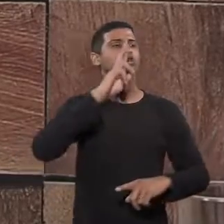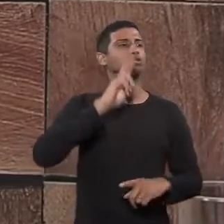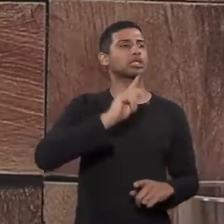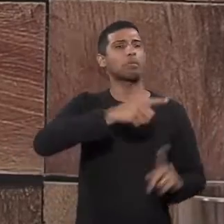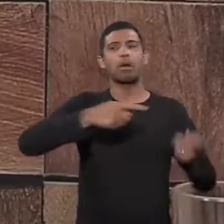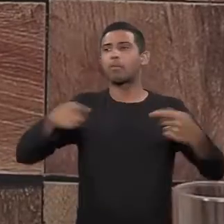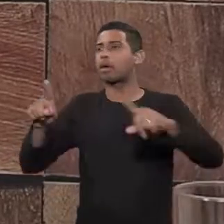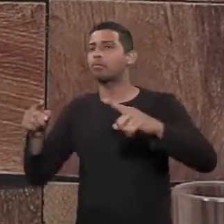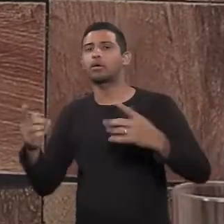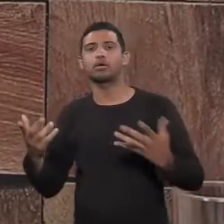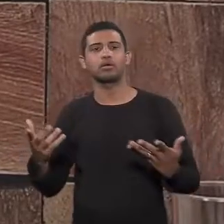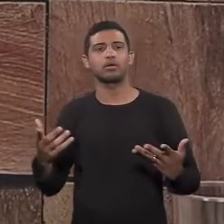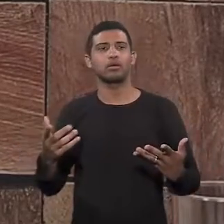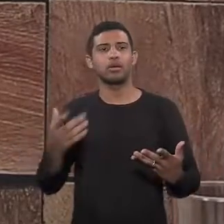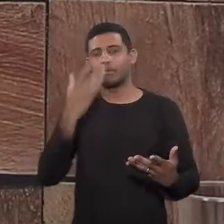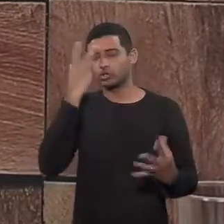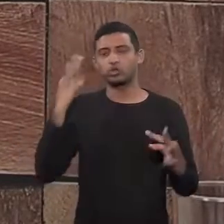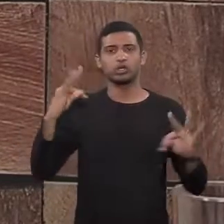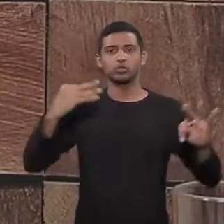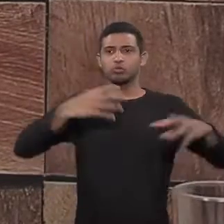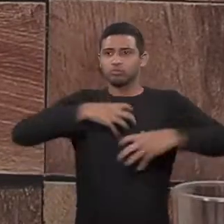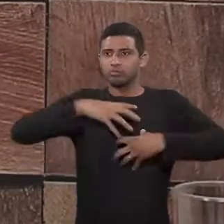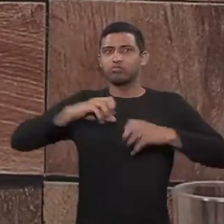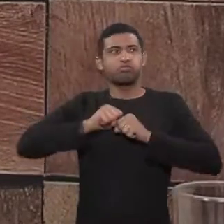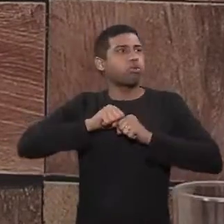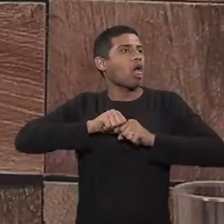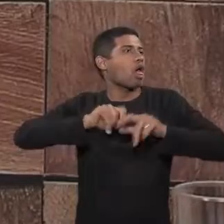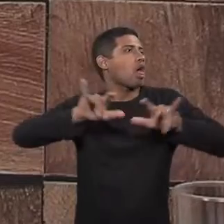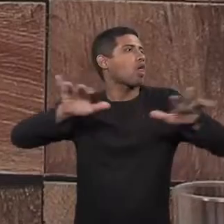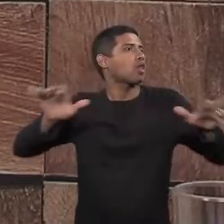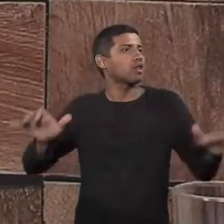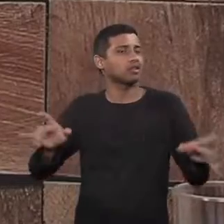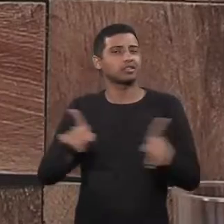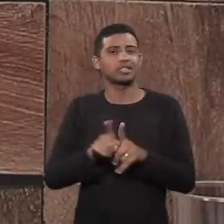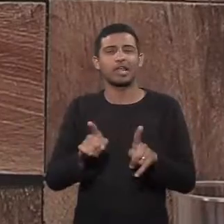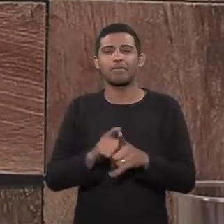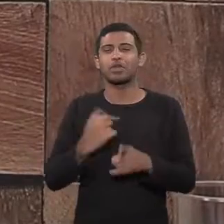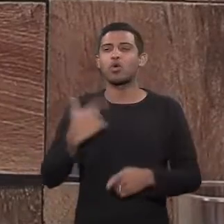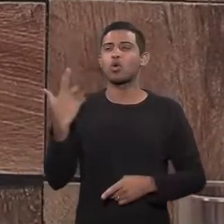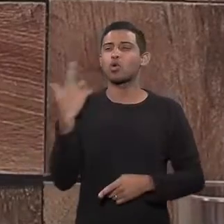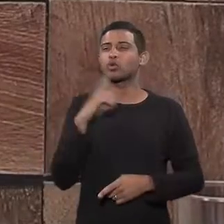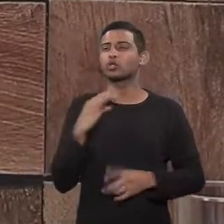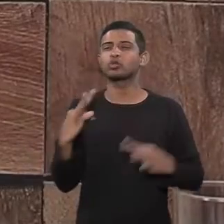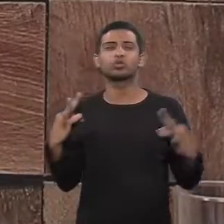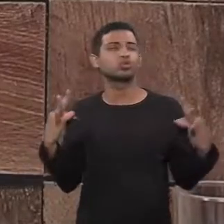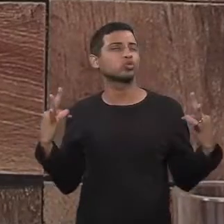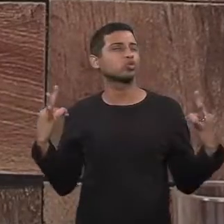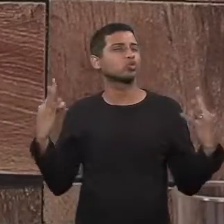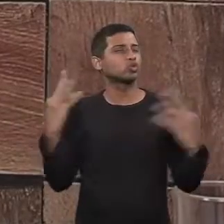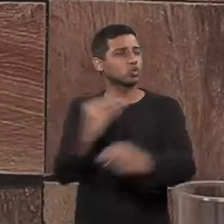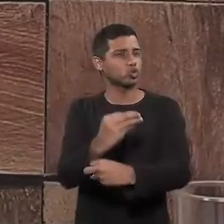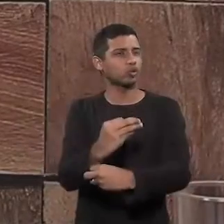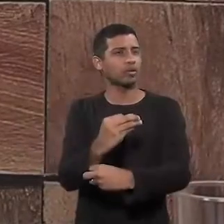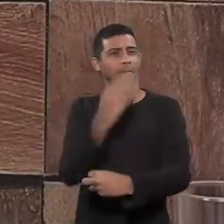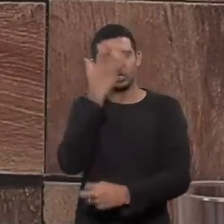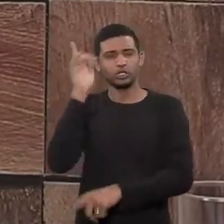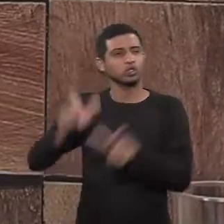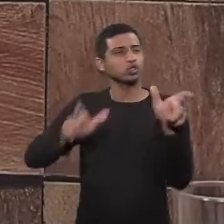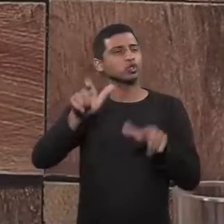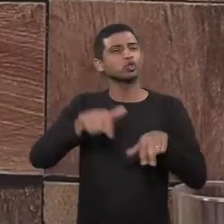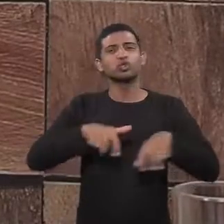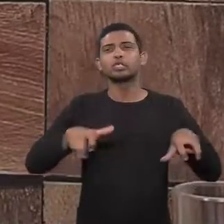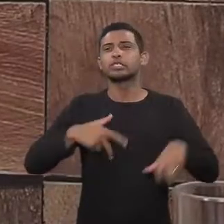nível que contagie as suas ideias, que você seja capaz de catalisar ali tantos